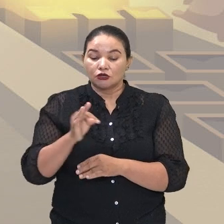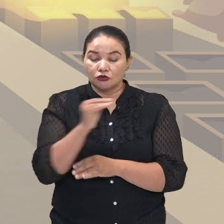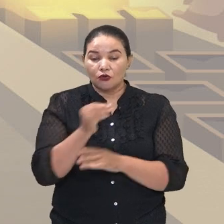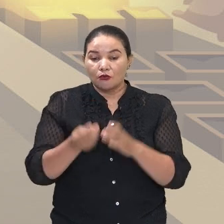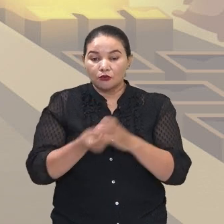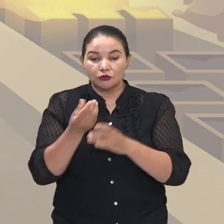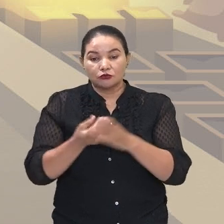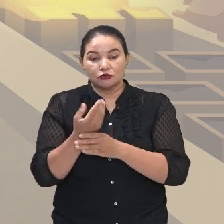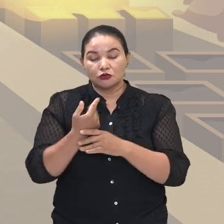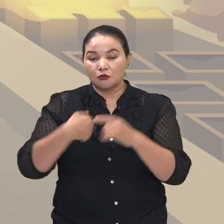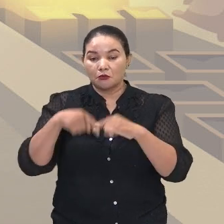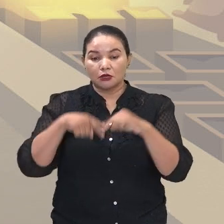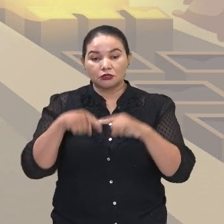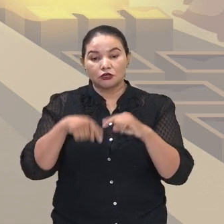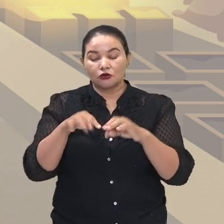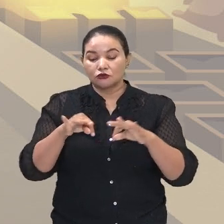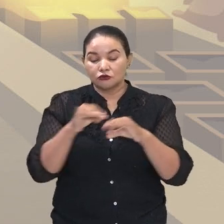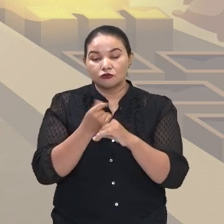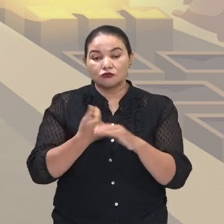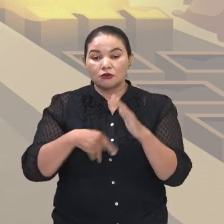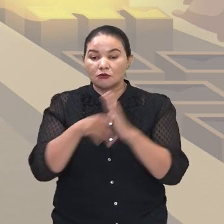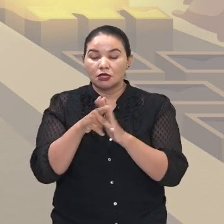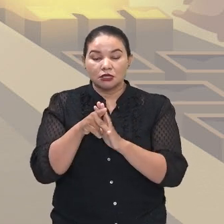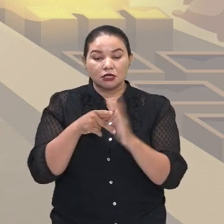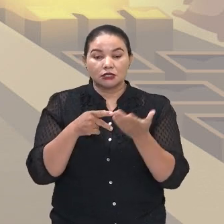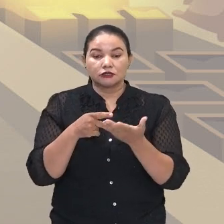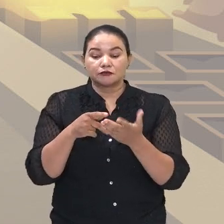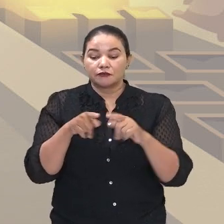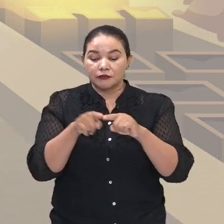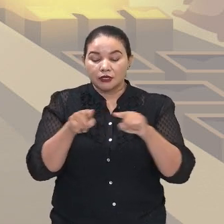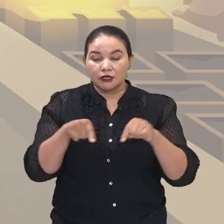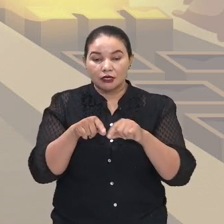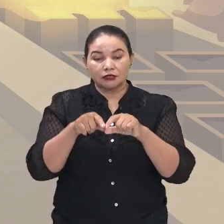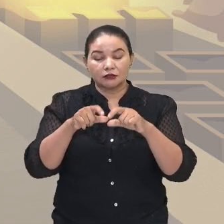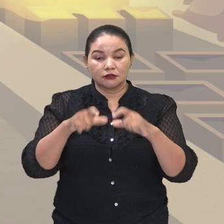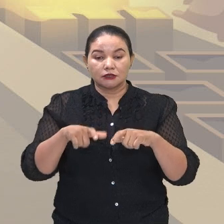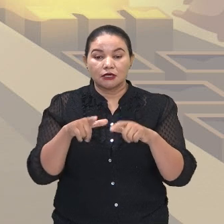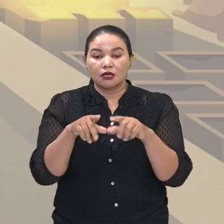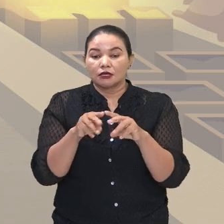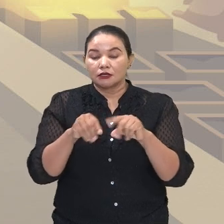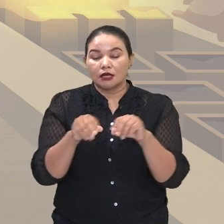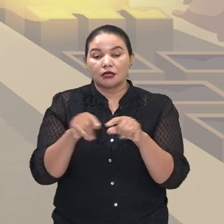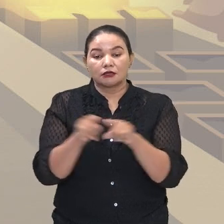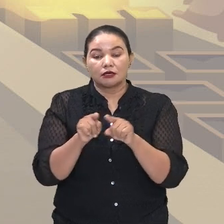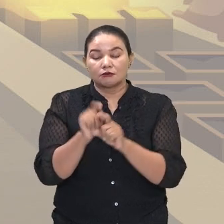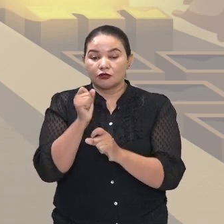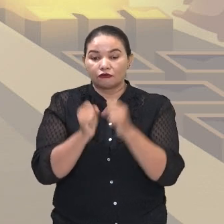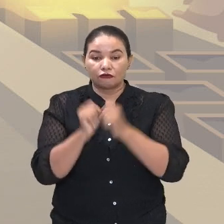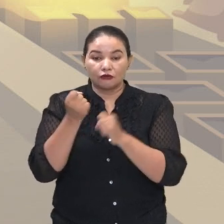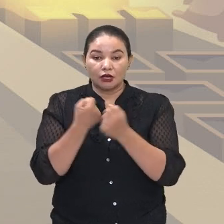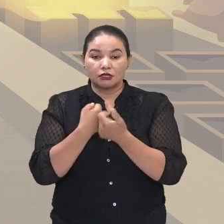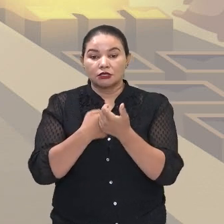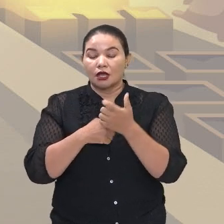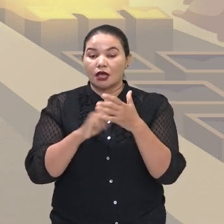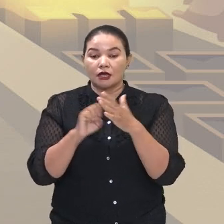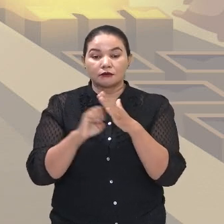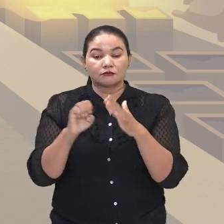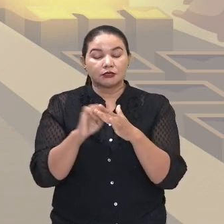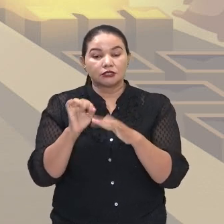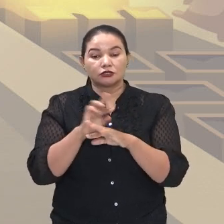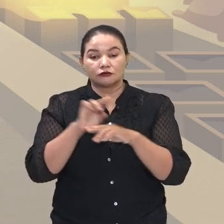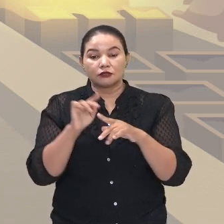eles são os grandes proprietários de terras, de fábricas, são os grandes empresários, que a gente tem